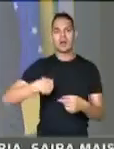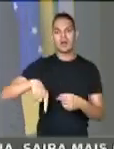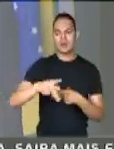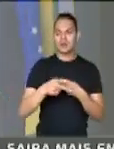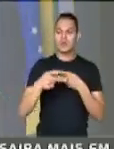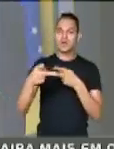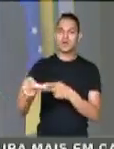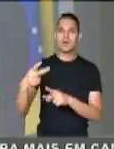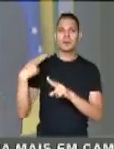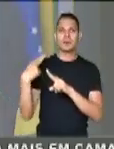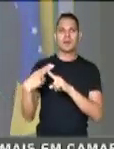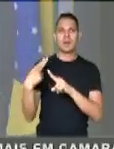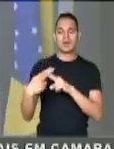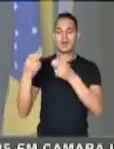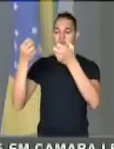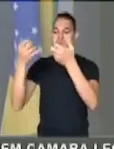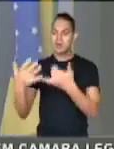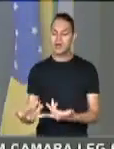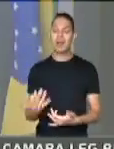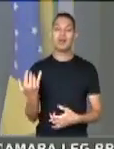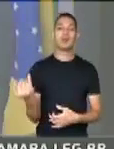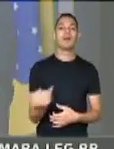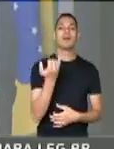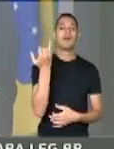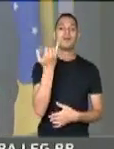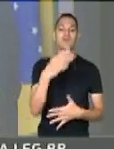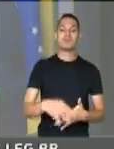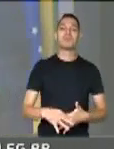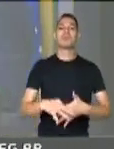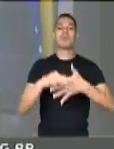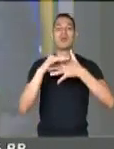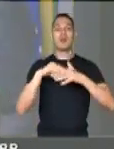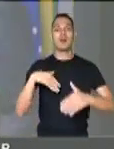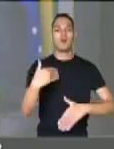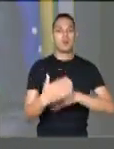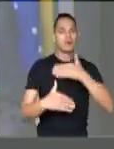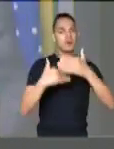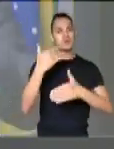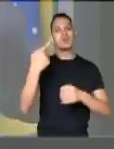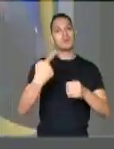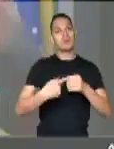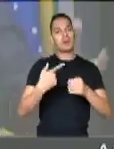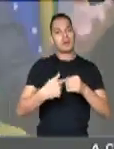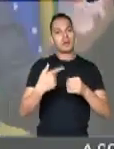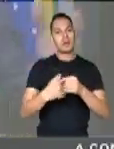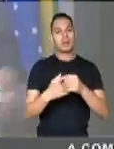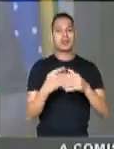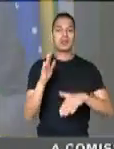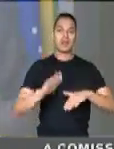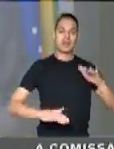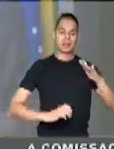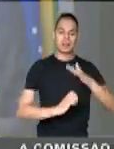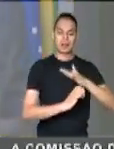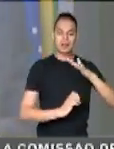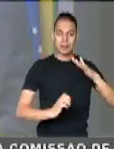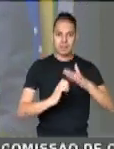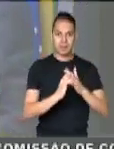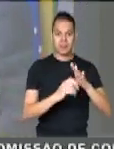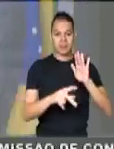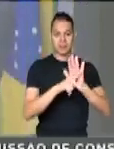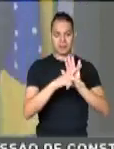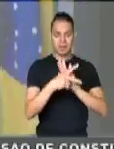Econômica dizer da importância de que houvesse priorização para o desenvolvimento da nossa cidade a partir das empresas que estavam na nossa